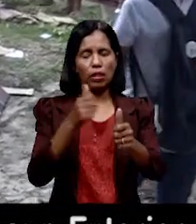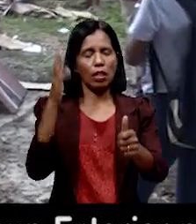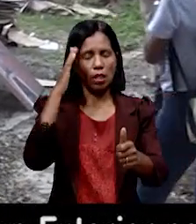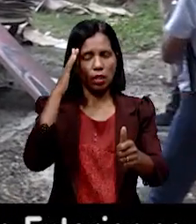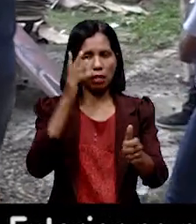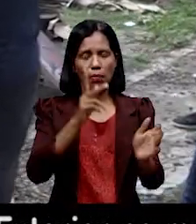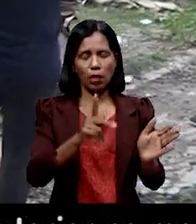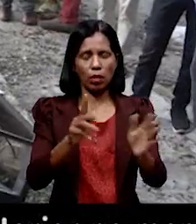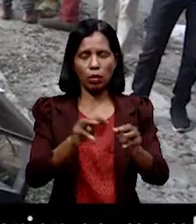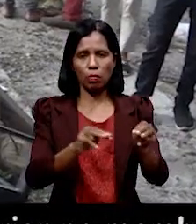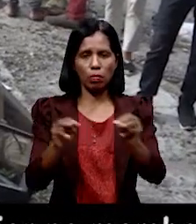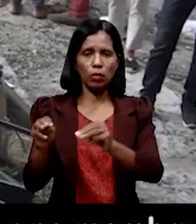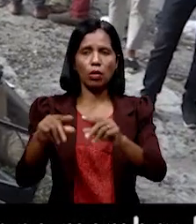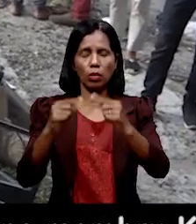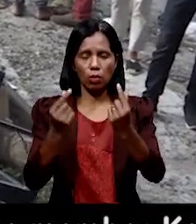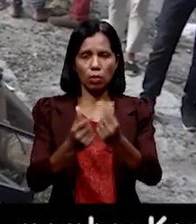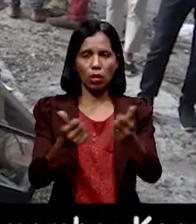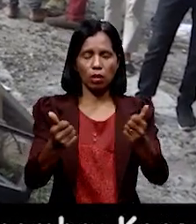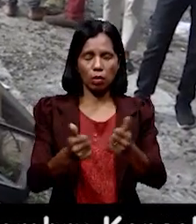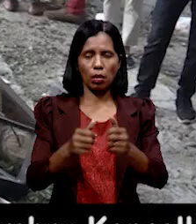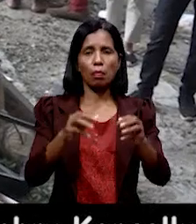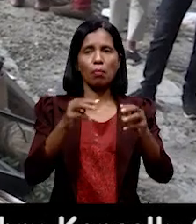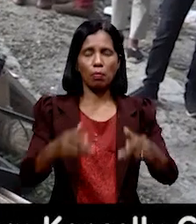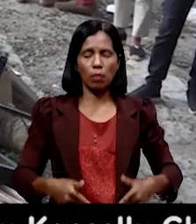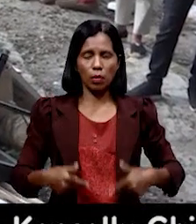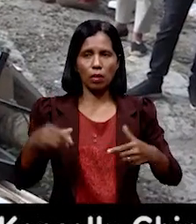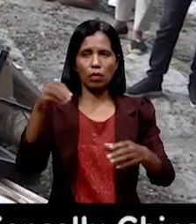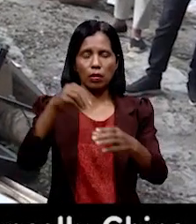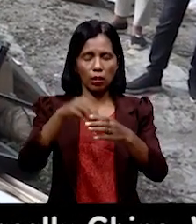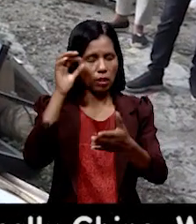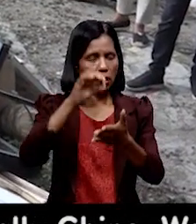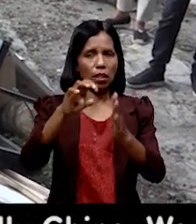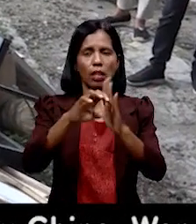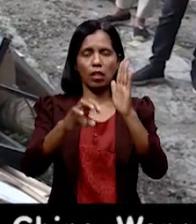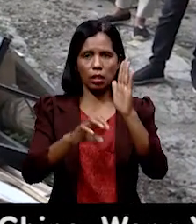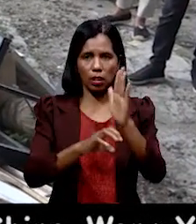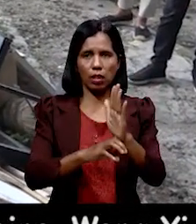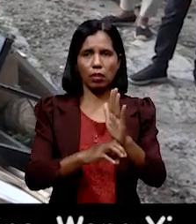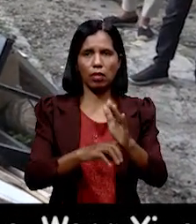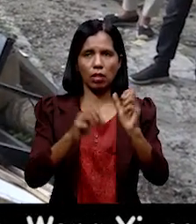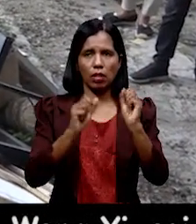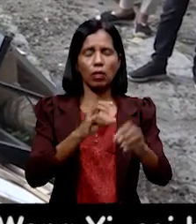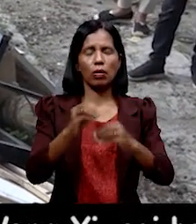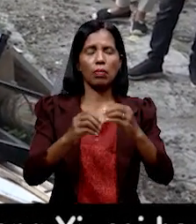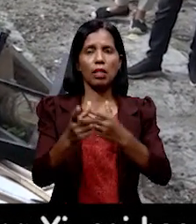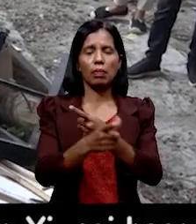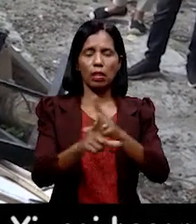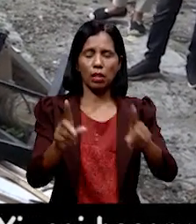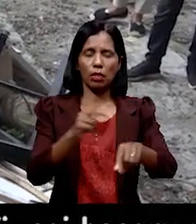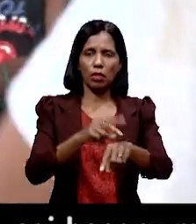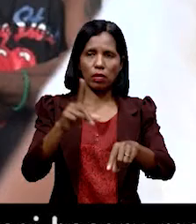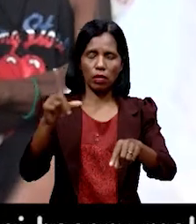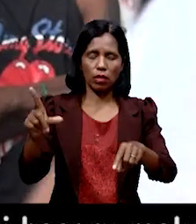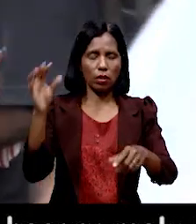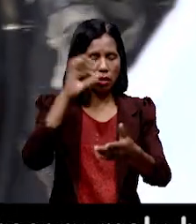Plano atau muda Grupo Arte Moris, Nibu envolve Husi, Secretário de Estado Komunikasang Sosial, Secretário de Estado Asunto Libertasang Nasional, Secretário